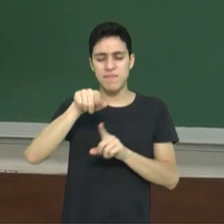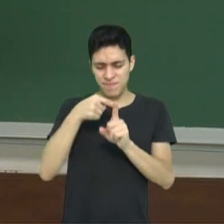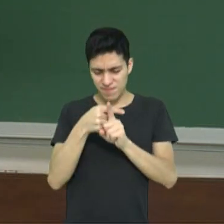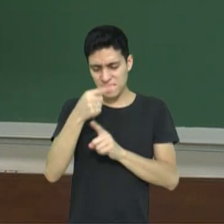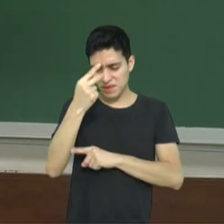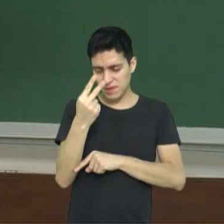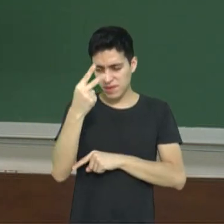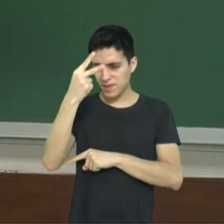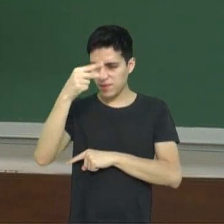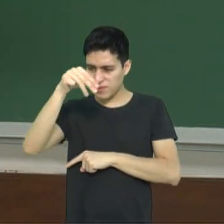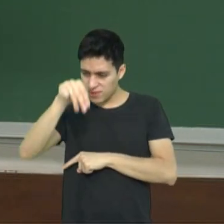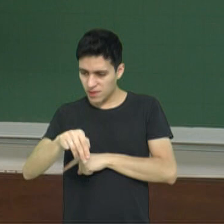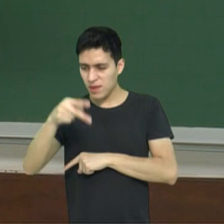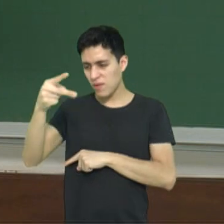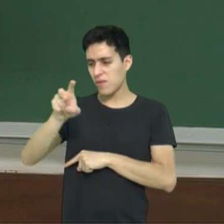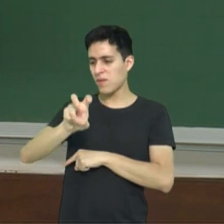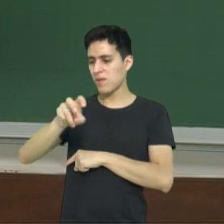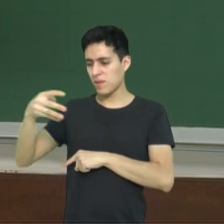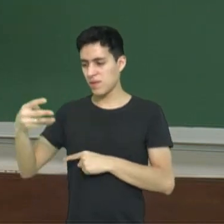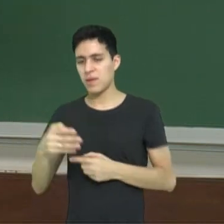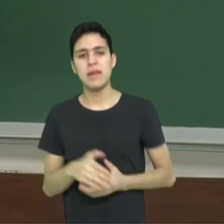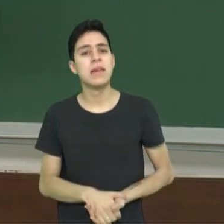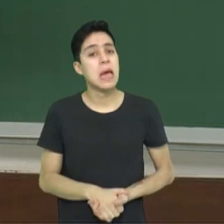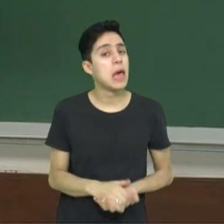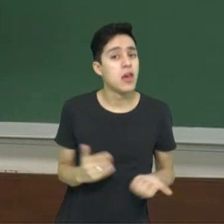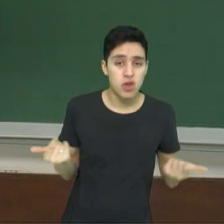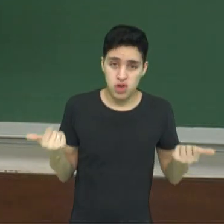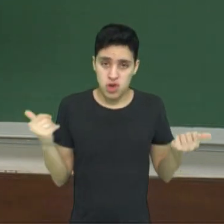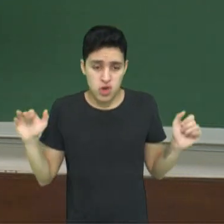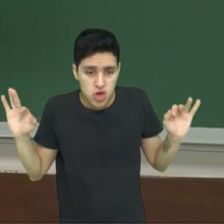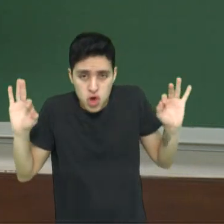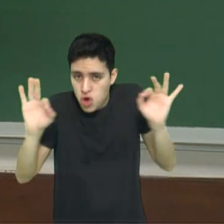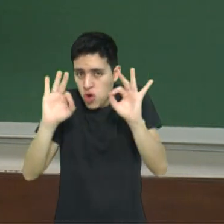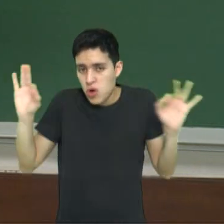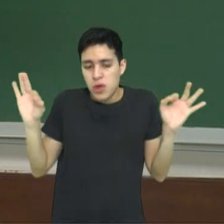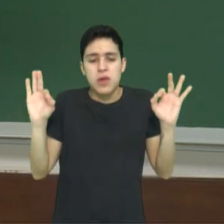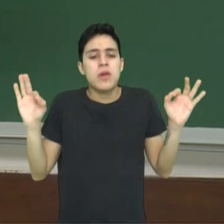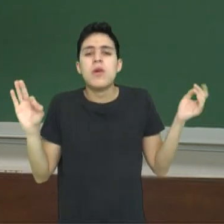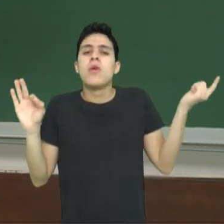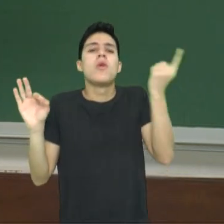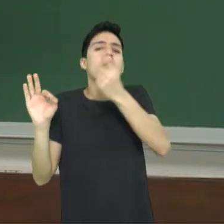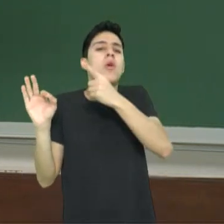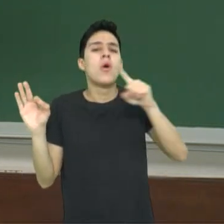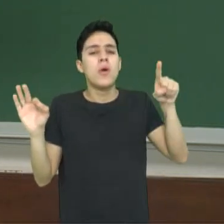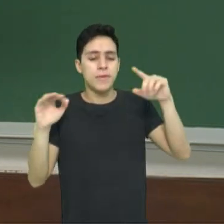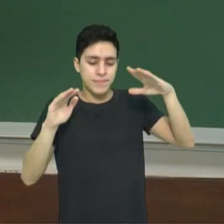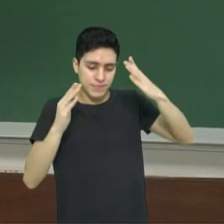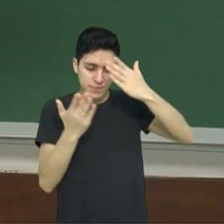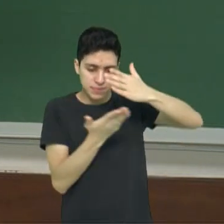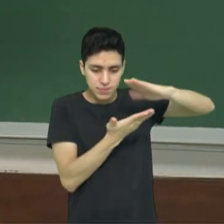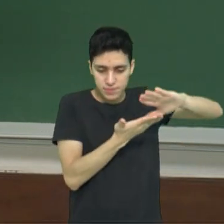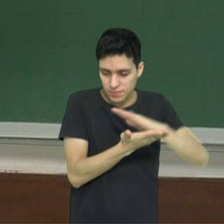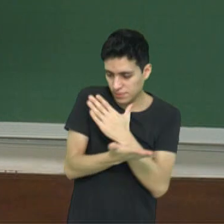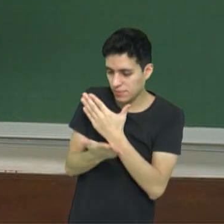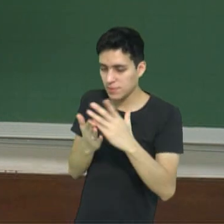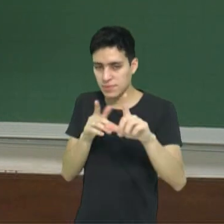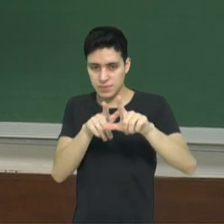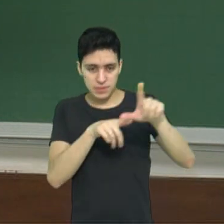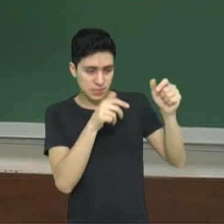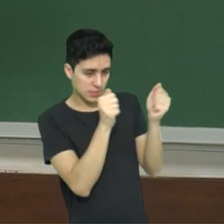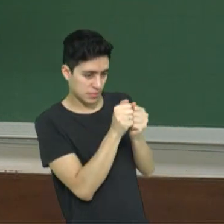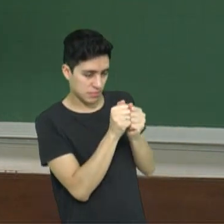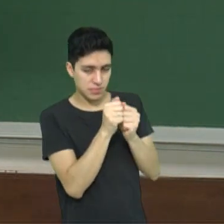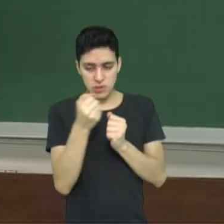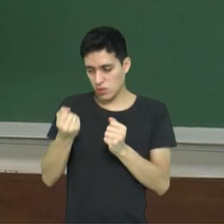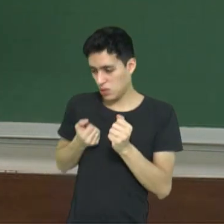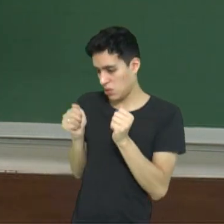2m igual 54. Ótimo, chegamos na fase de separar. Letra com letra, número